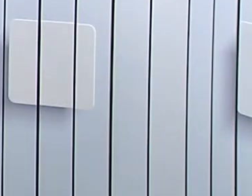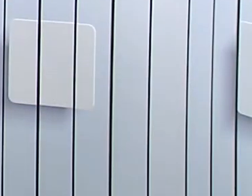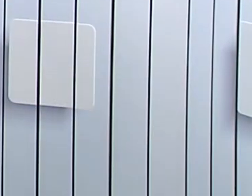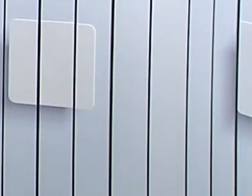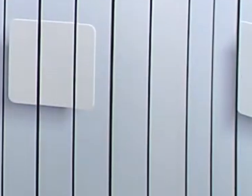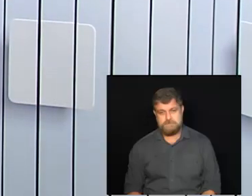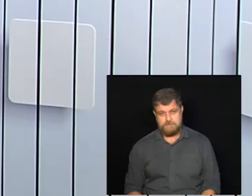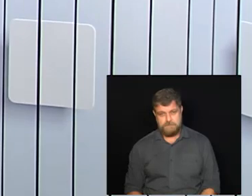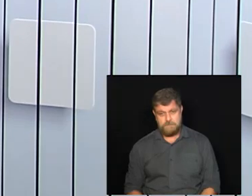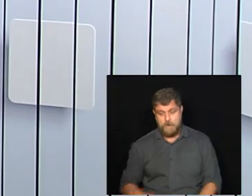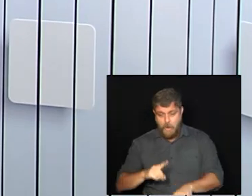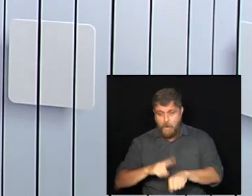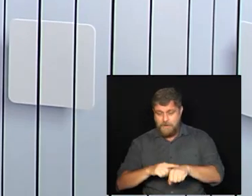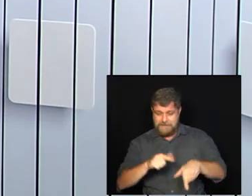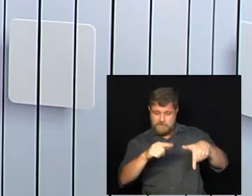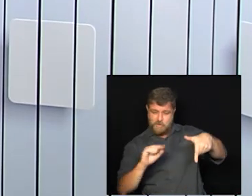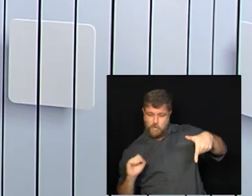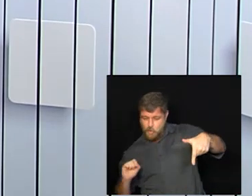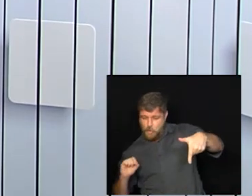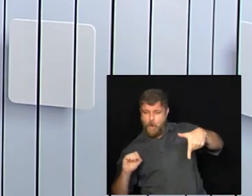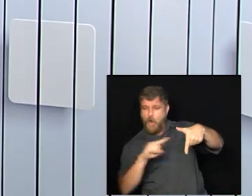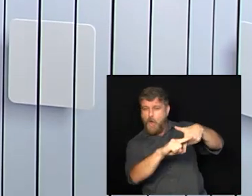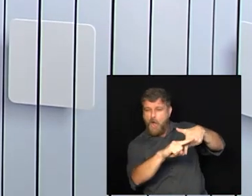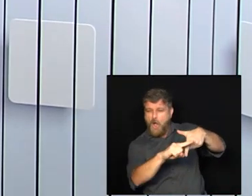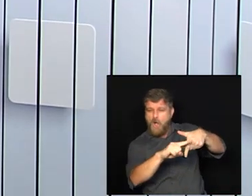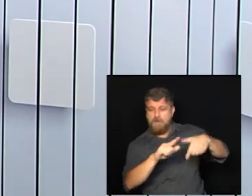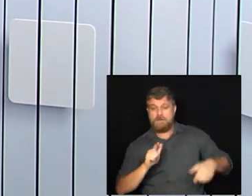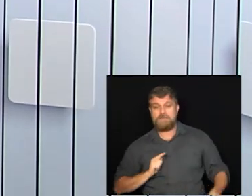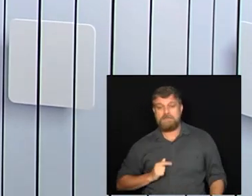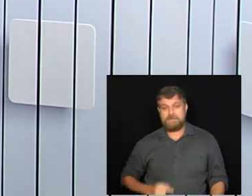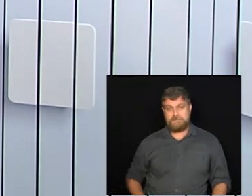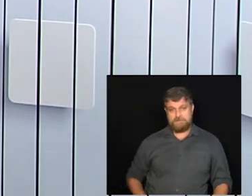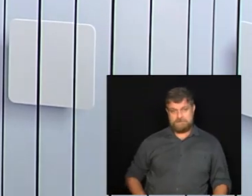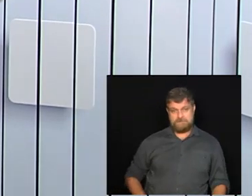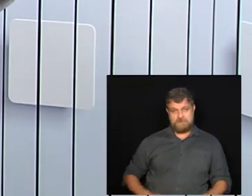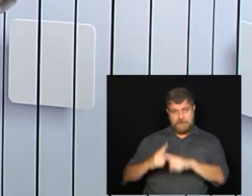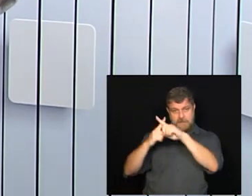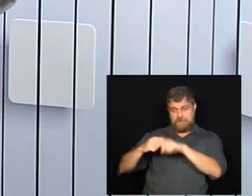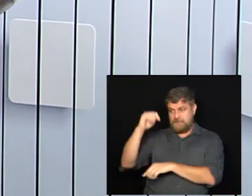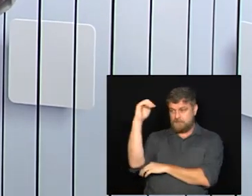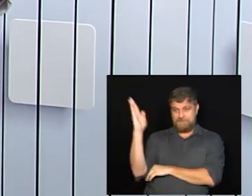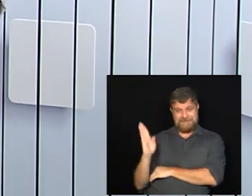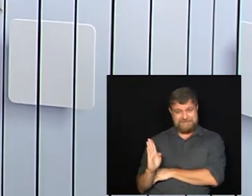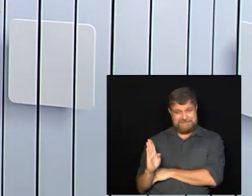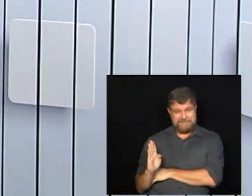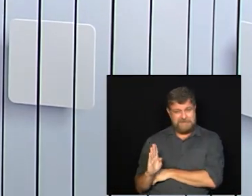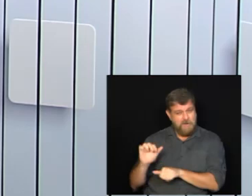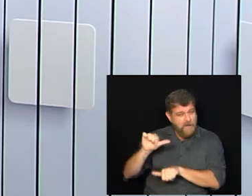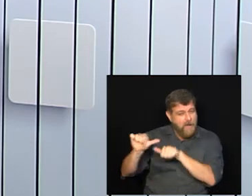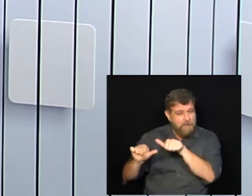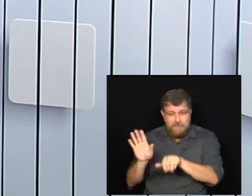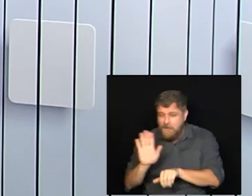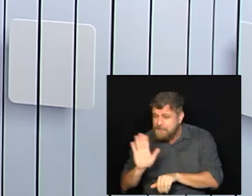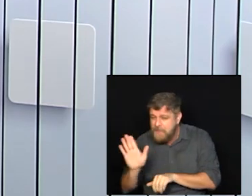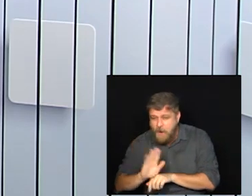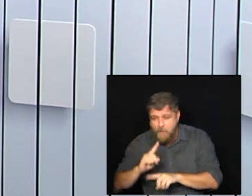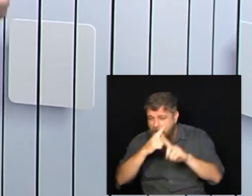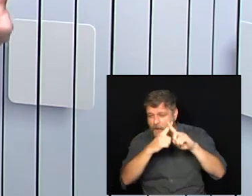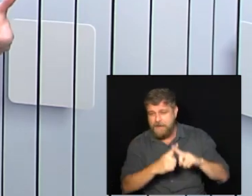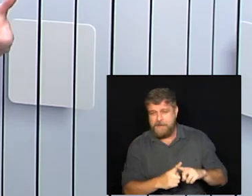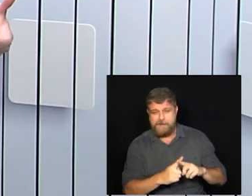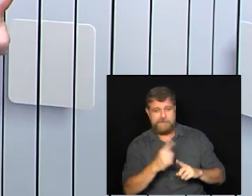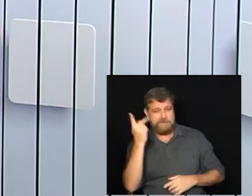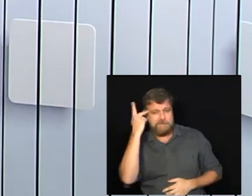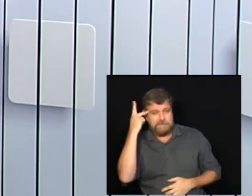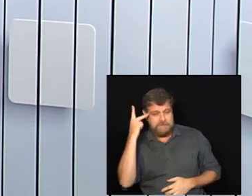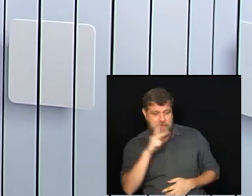Hora da gente balançar as redes, só que agora pela Copa do Brasil. Nada de Campeonato Paulista, onde a Ponte ainda busca a